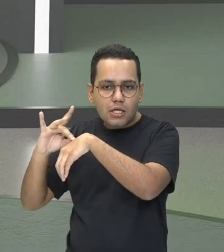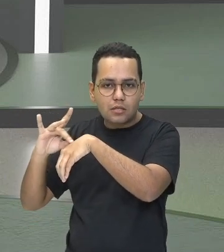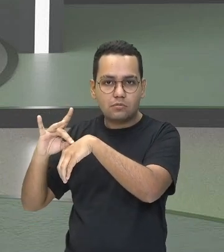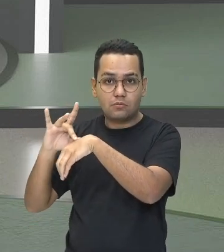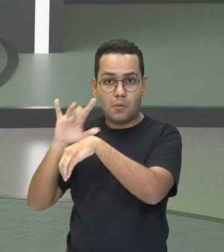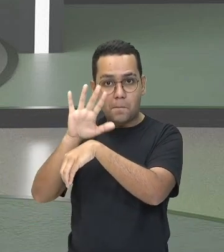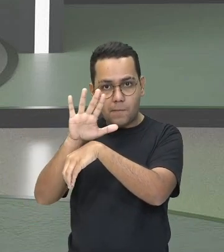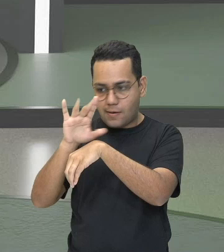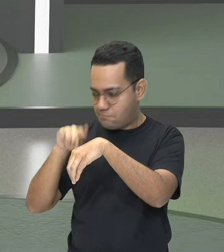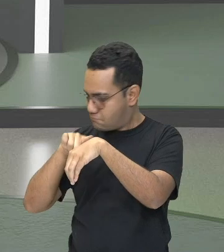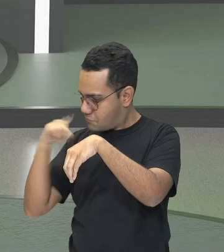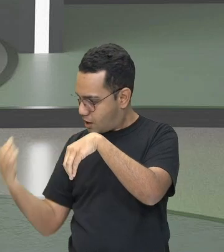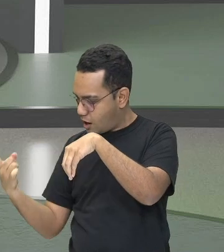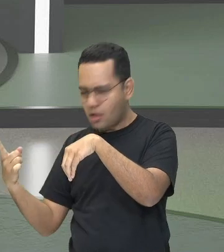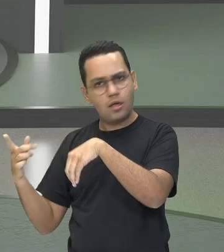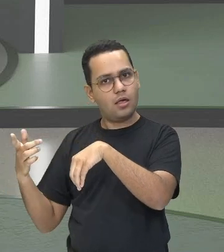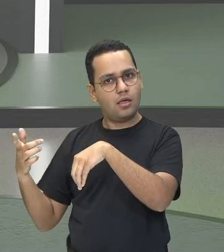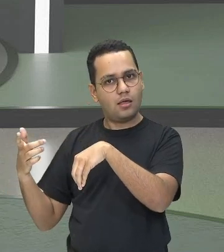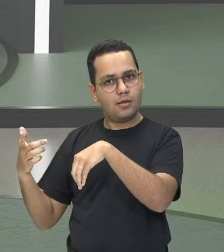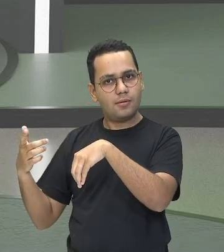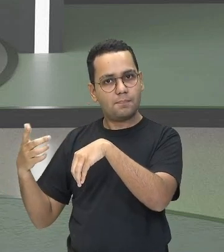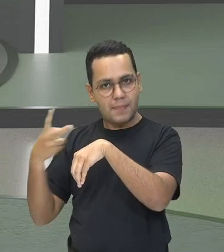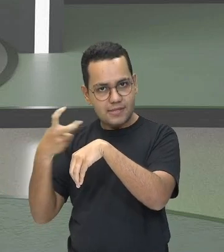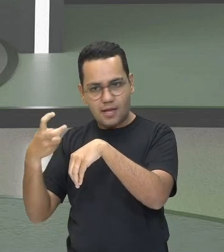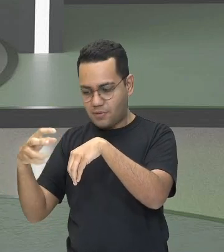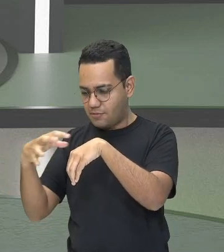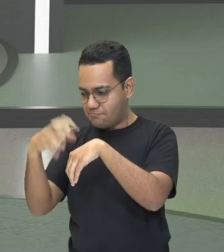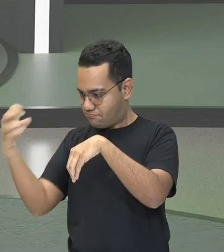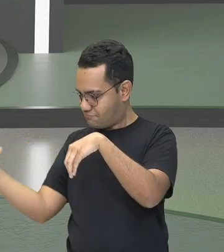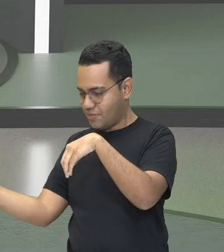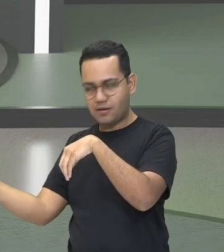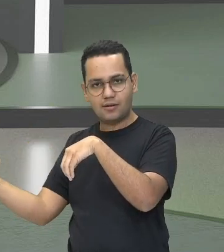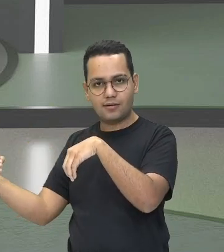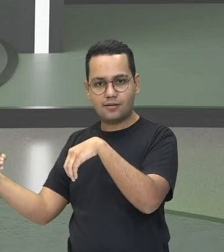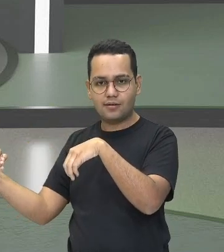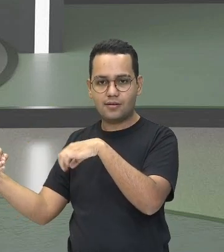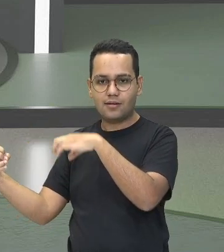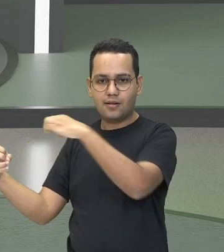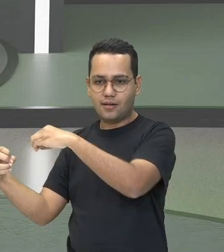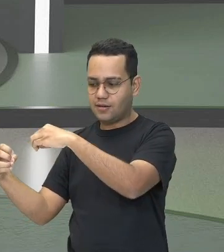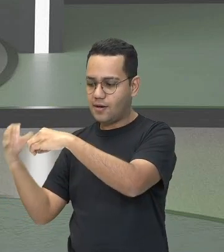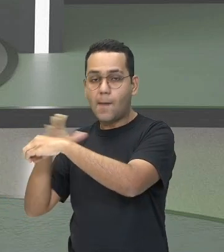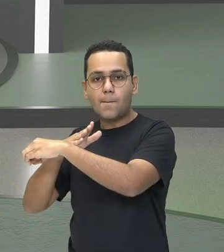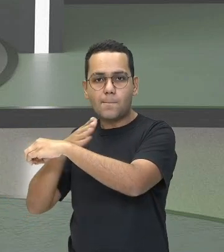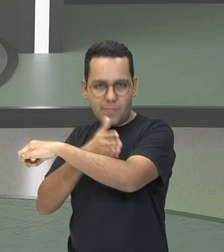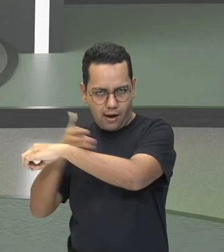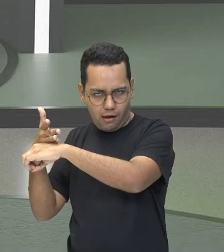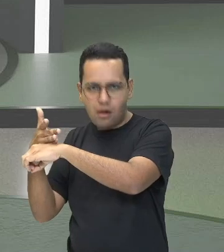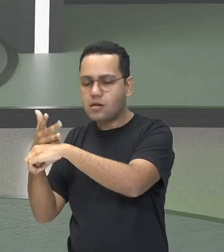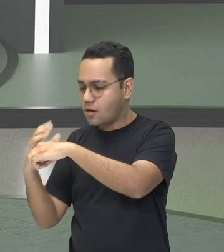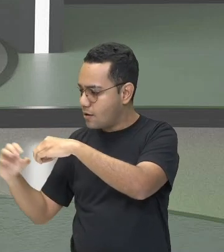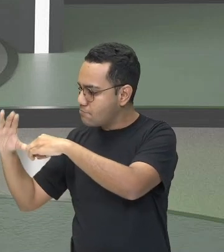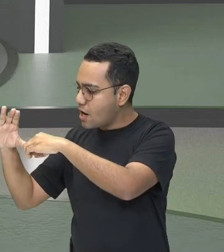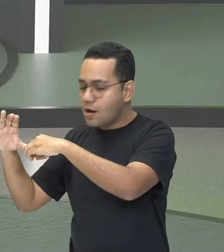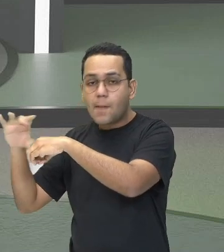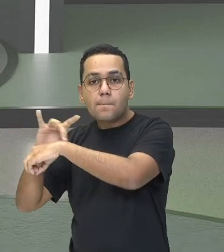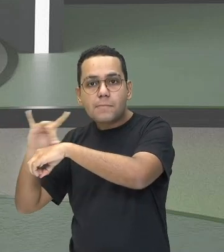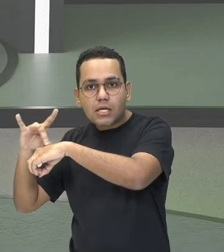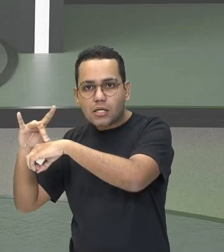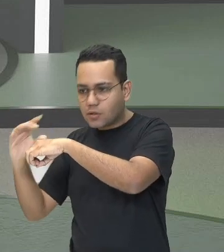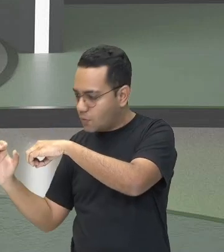CO2 tá então Note que aqui nós temos a o mesmo choque que ocorreu ali em cima mas aqui não